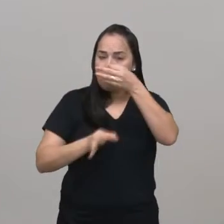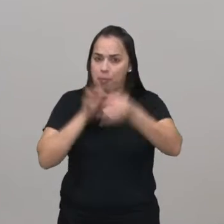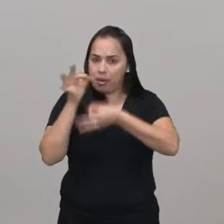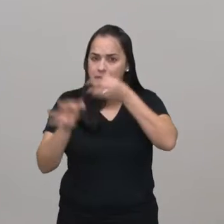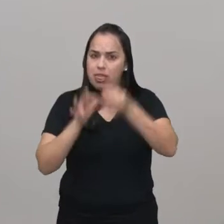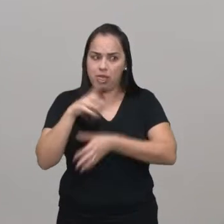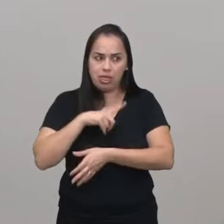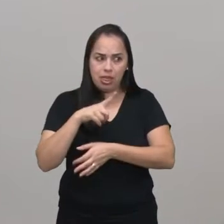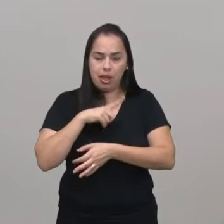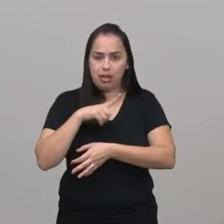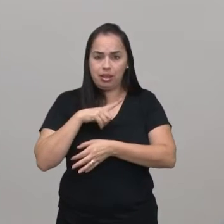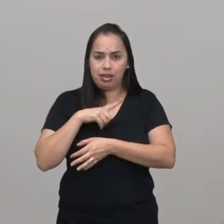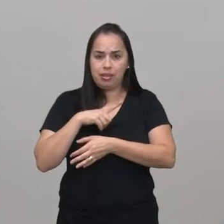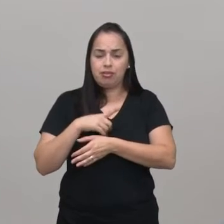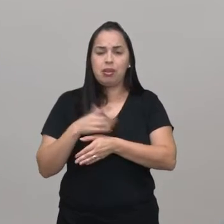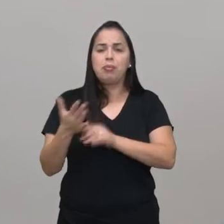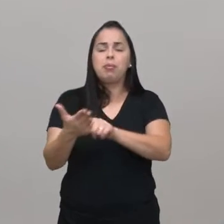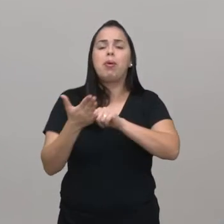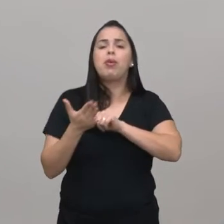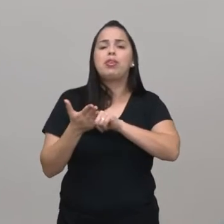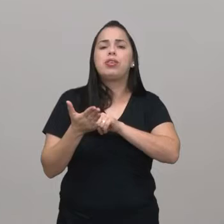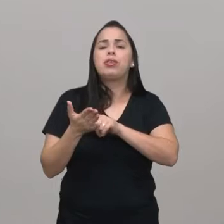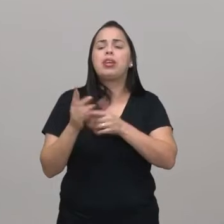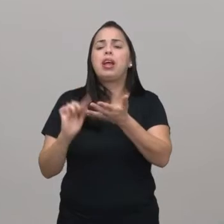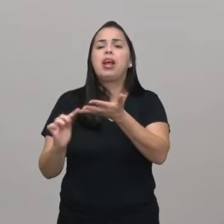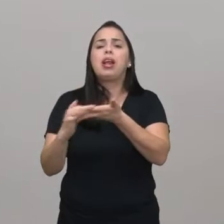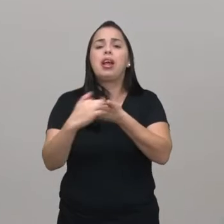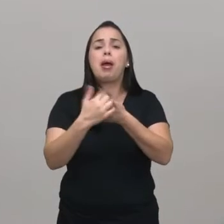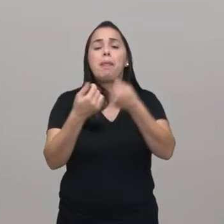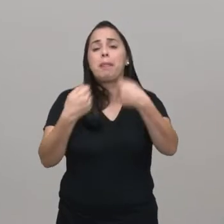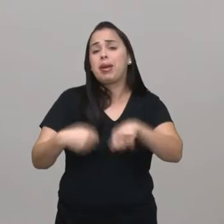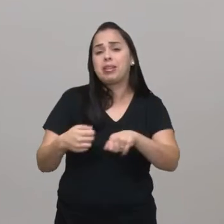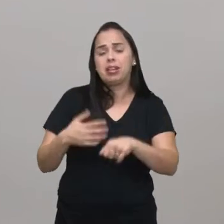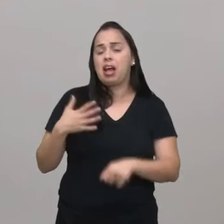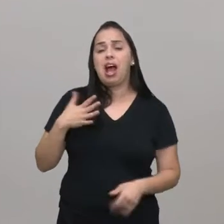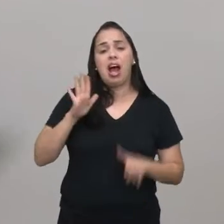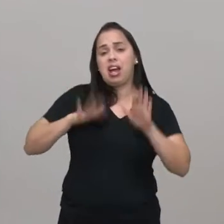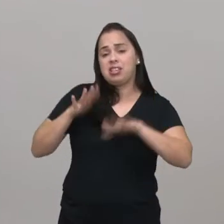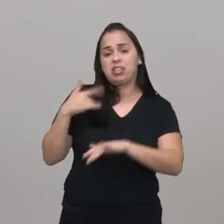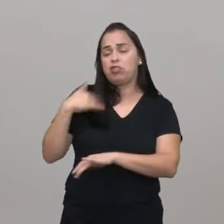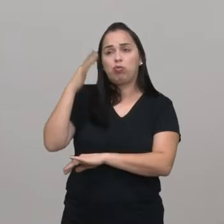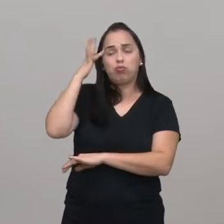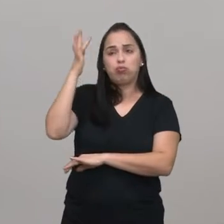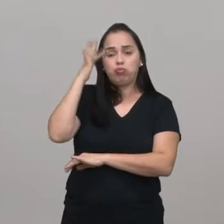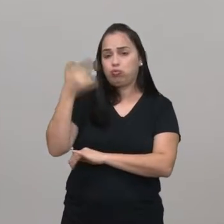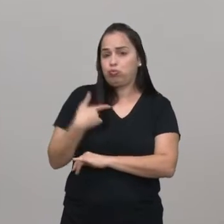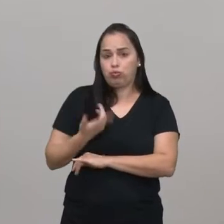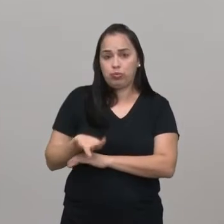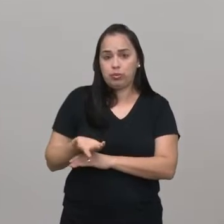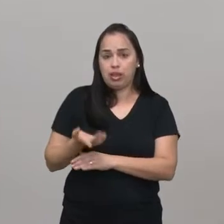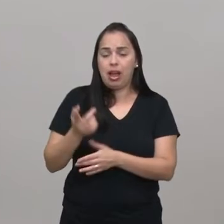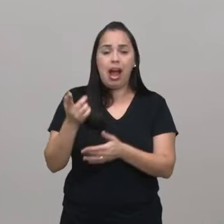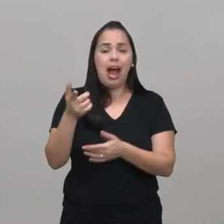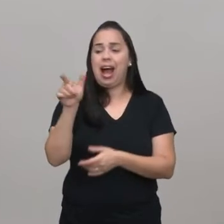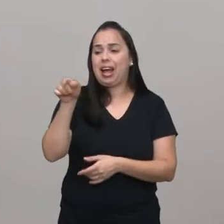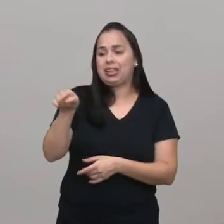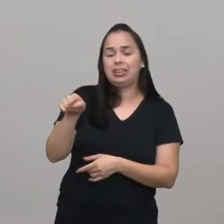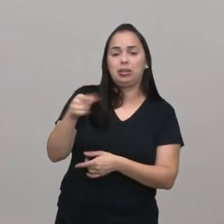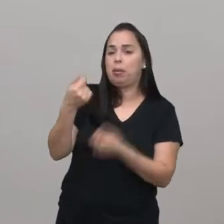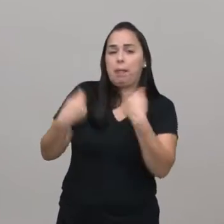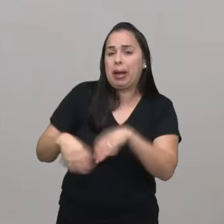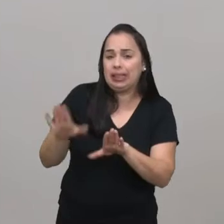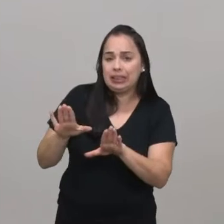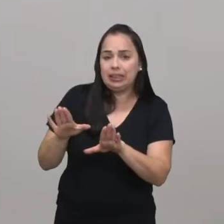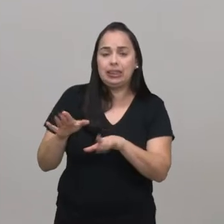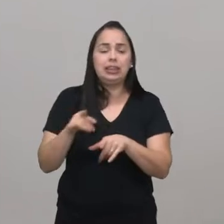ela vai ela vai nos danos traços o que que é necessário muitas vezes em regiões que a gente não imagina aí falam ali não precisa não